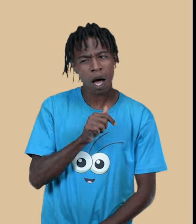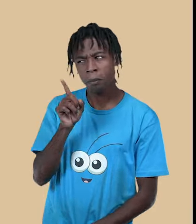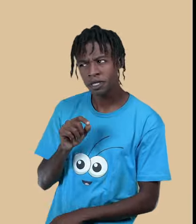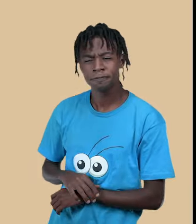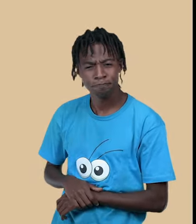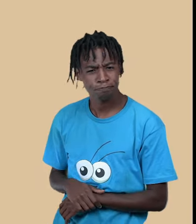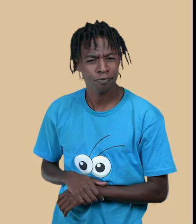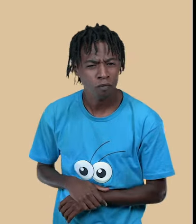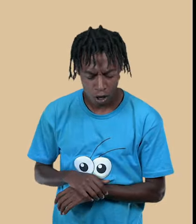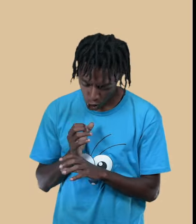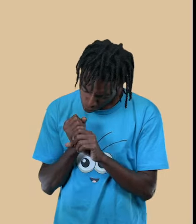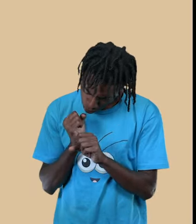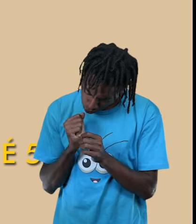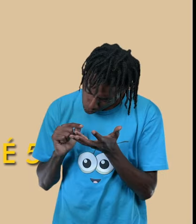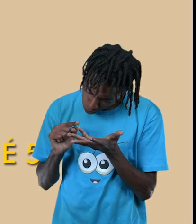Mariana conta 10